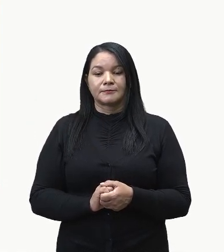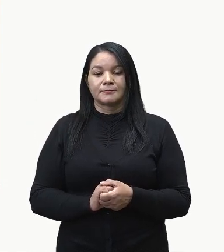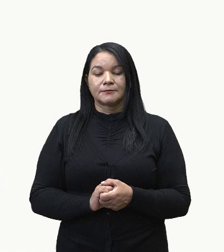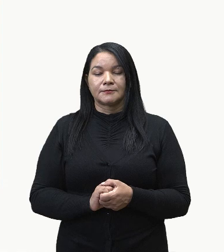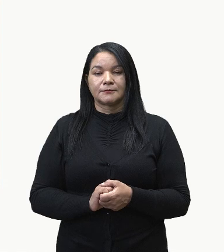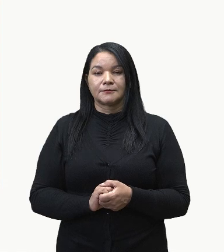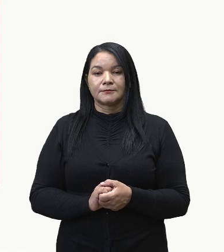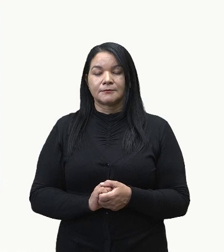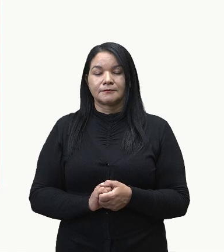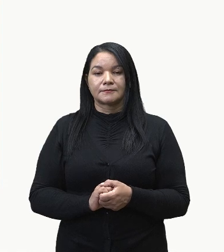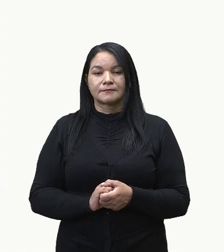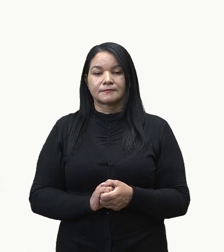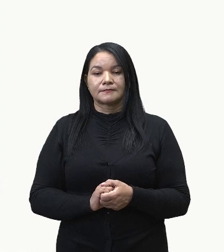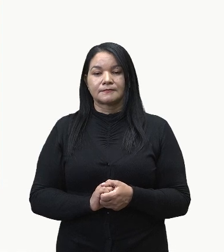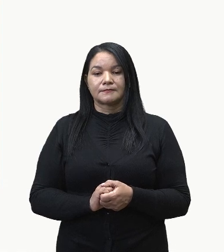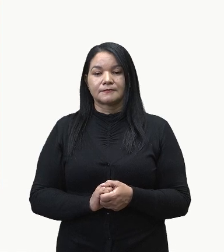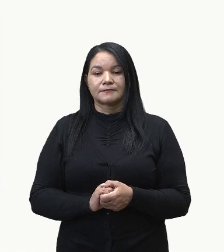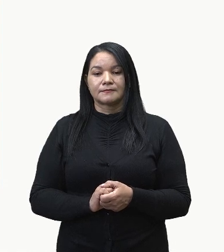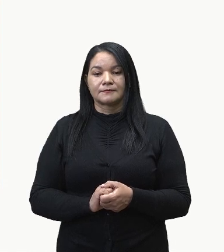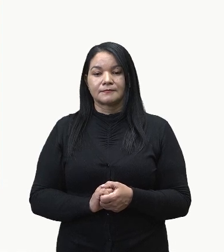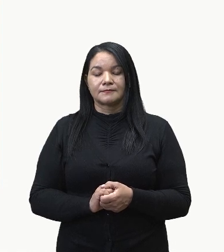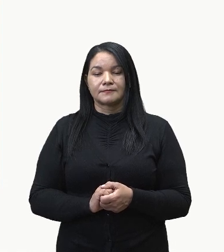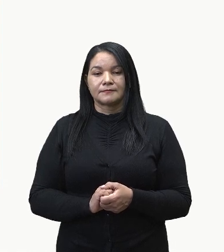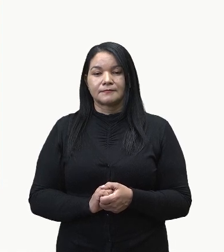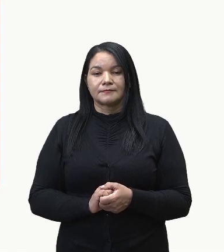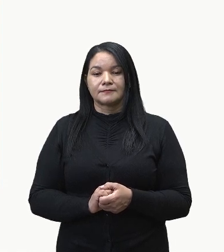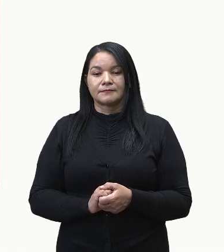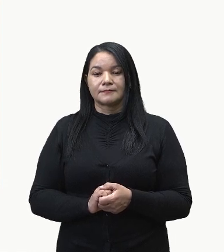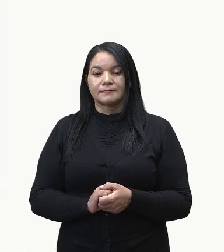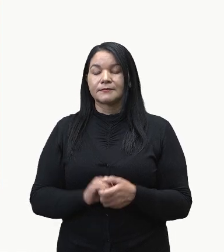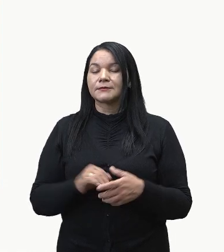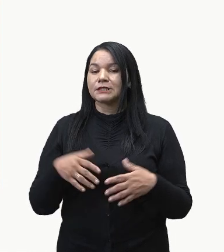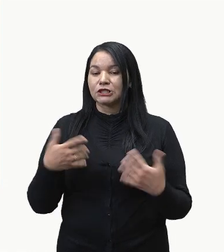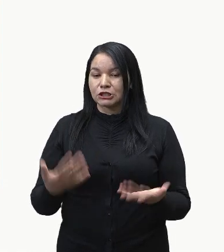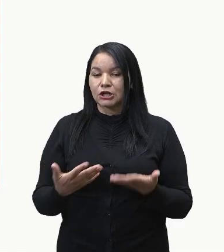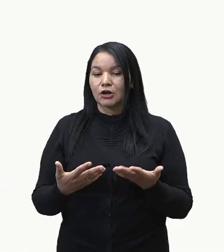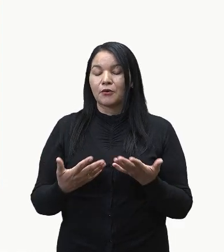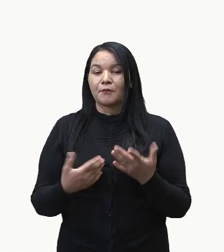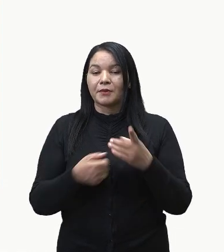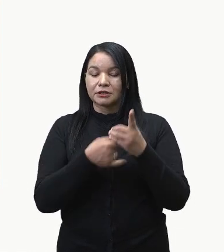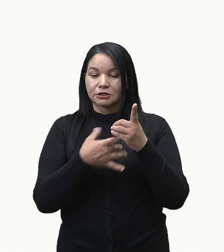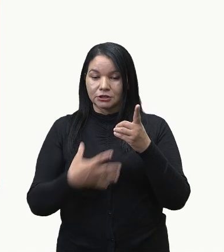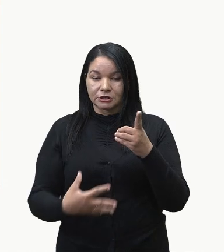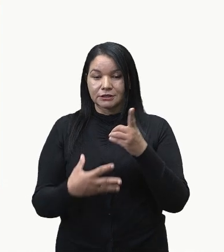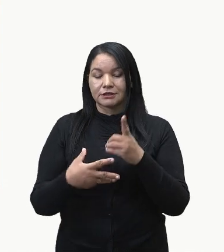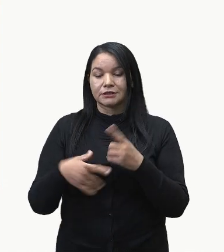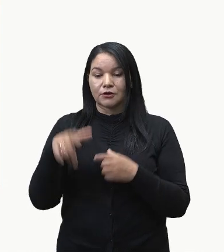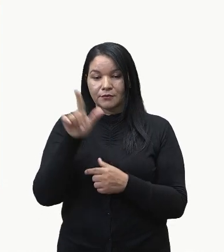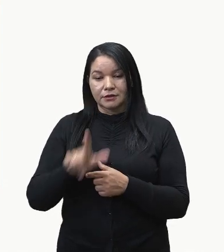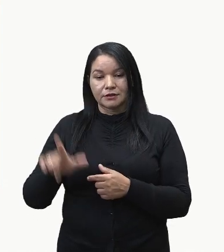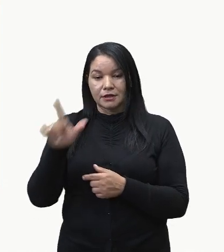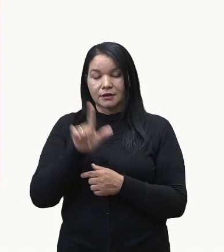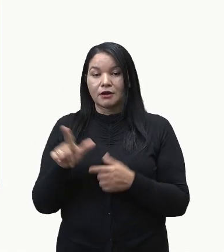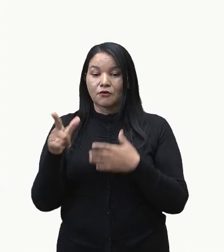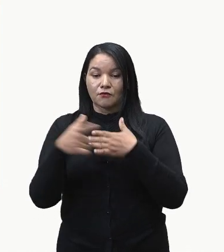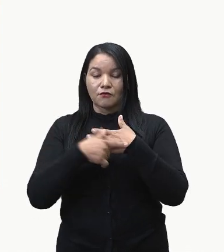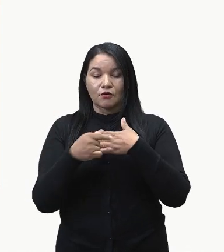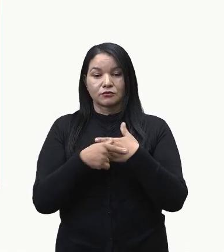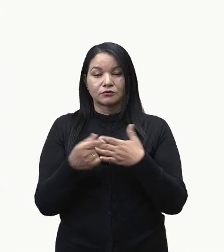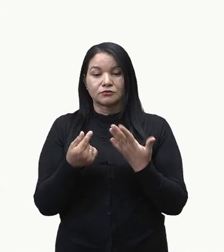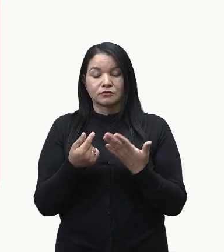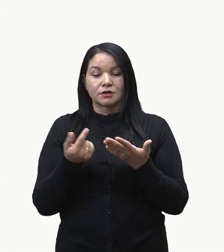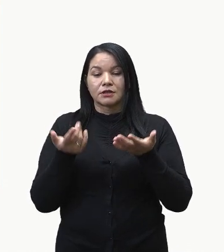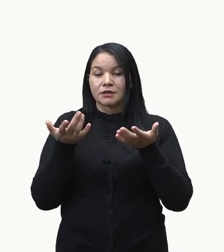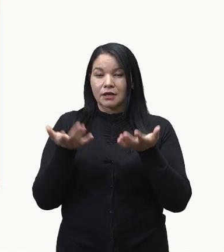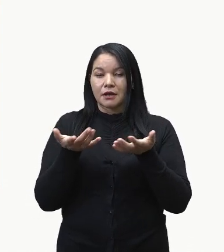ser estética. Então, aqui na descrição literária, o autor ele não